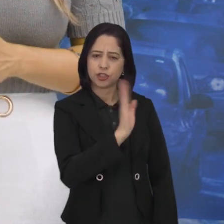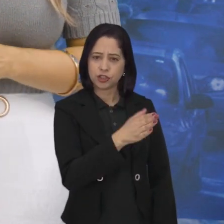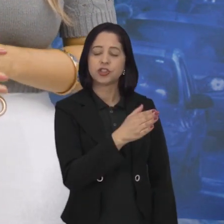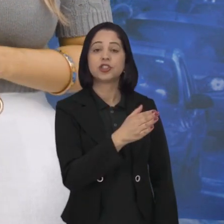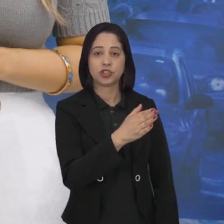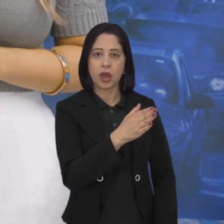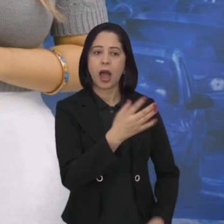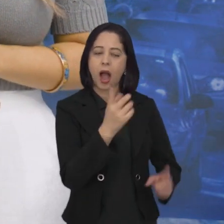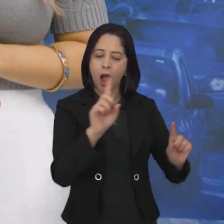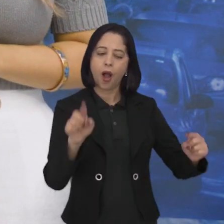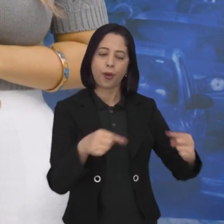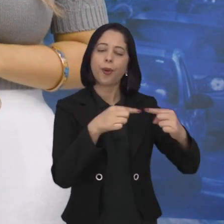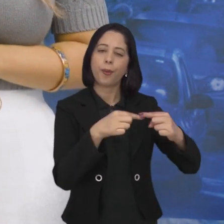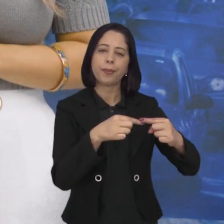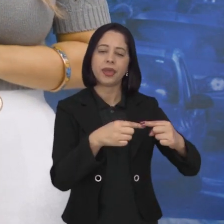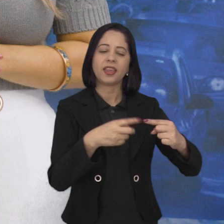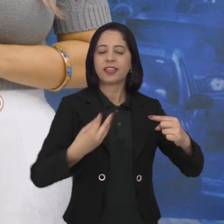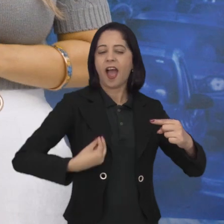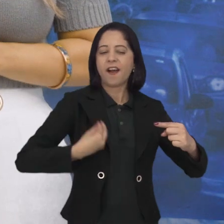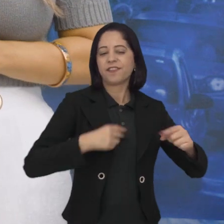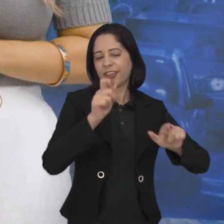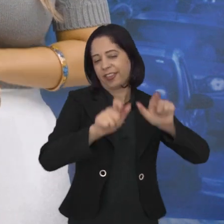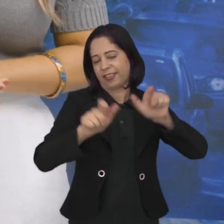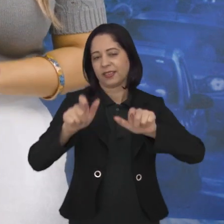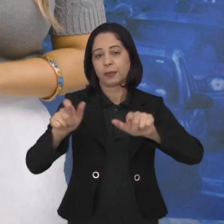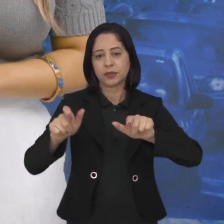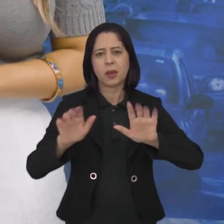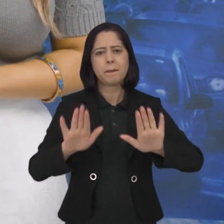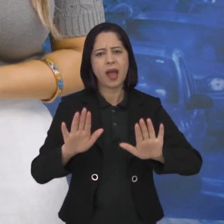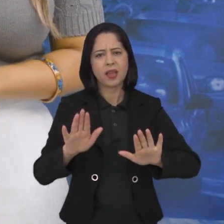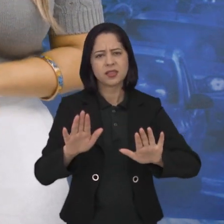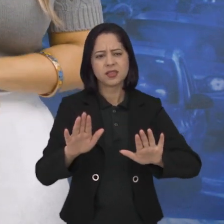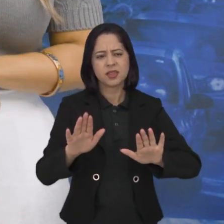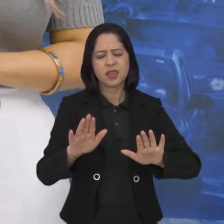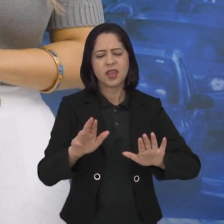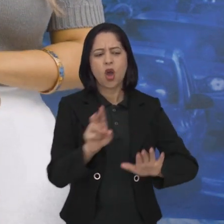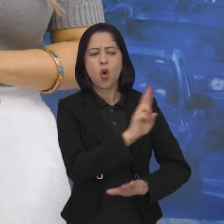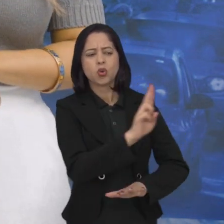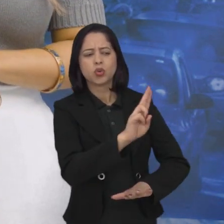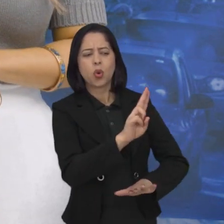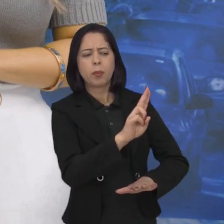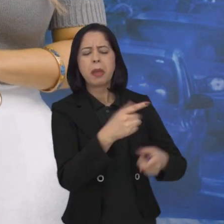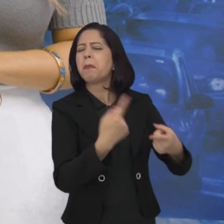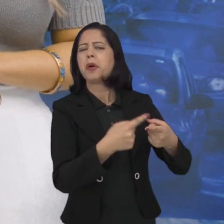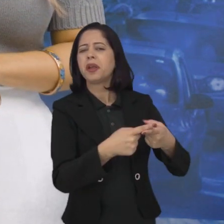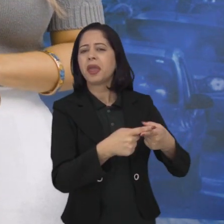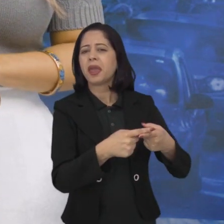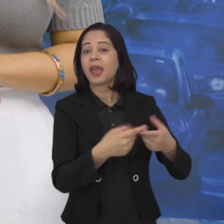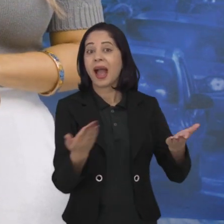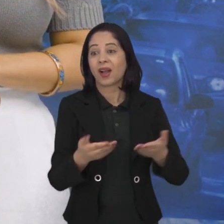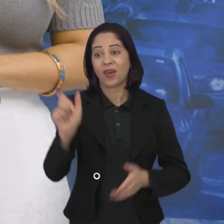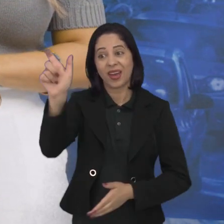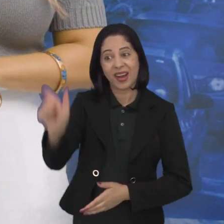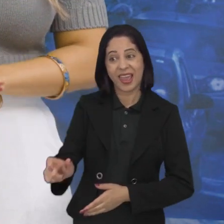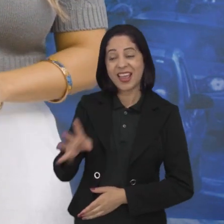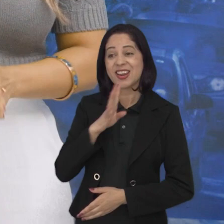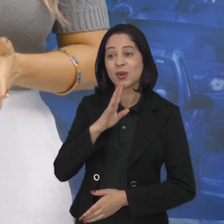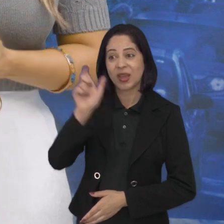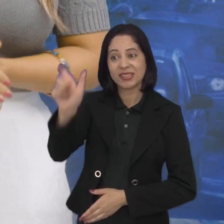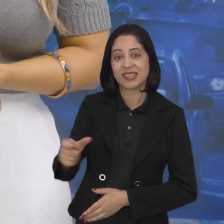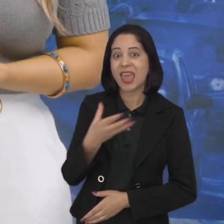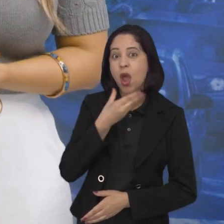faz parte da história de muitos joseenses, não é mesmo? Mas você sabe quem foi João Cursino? Vamos conhecer juntos